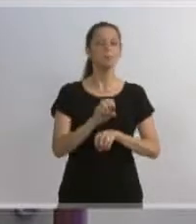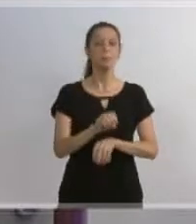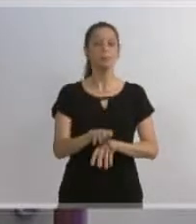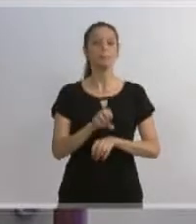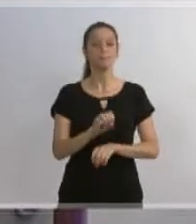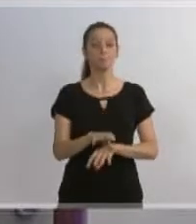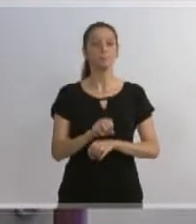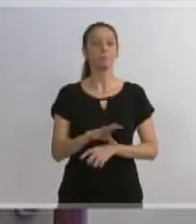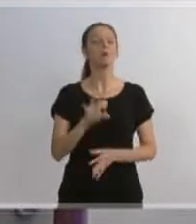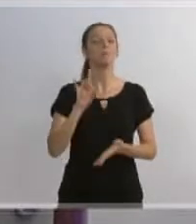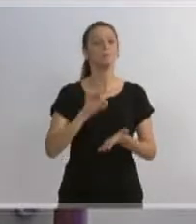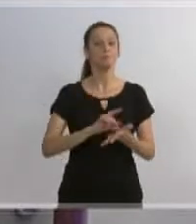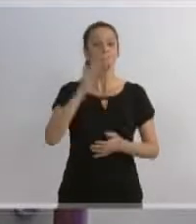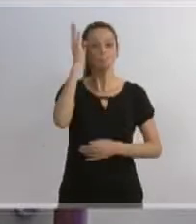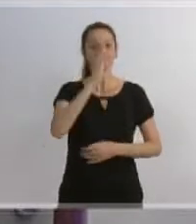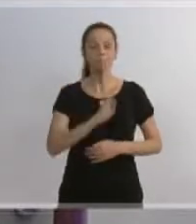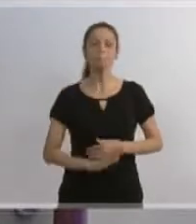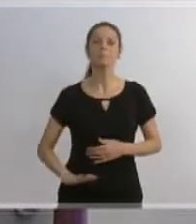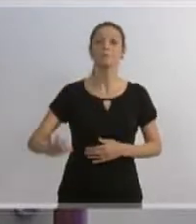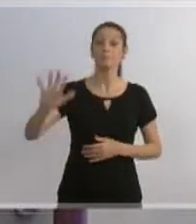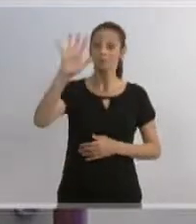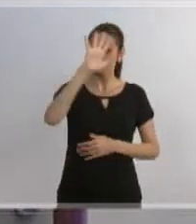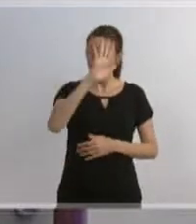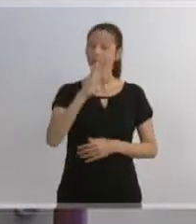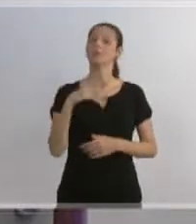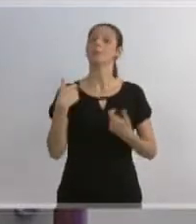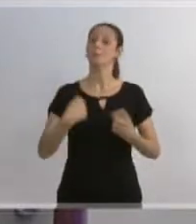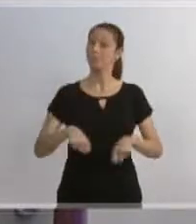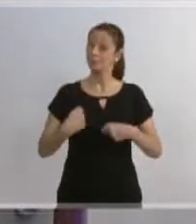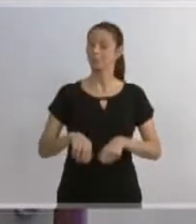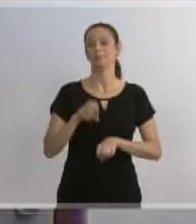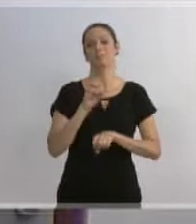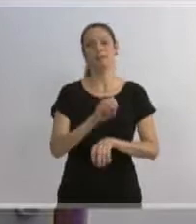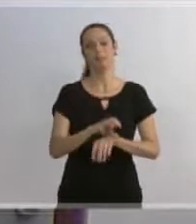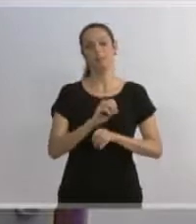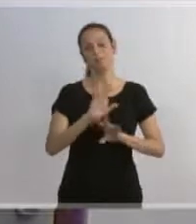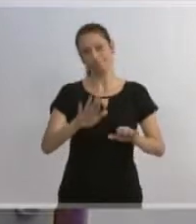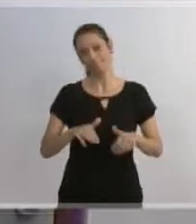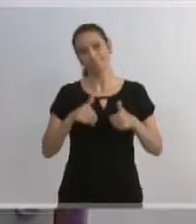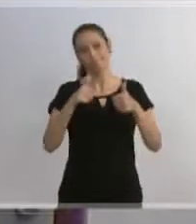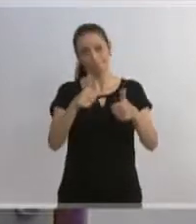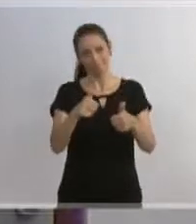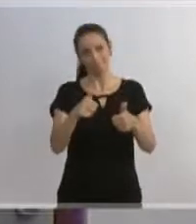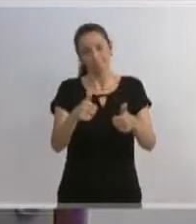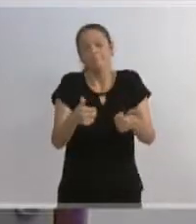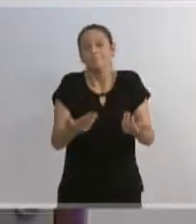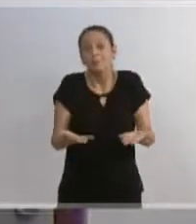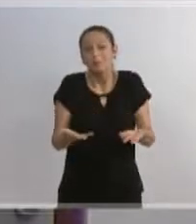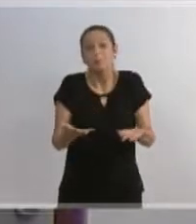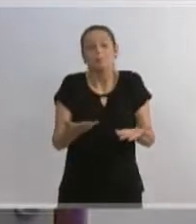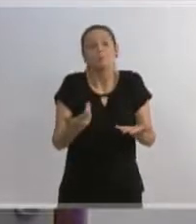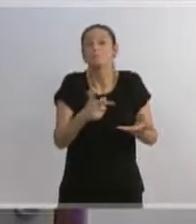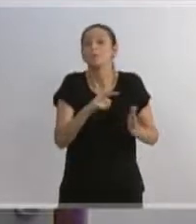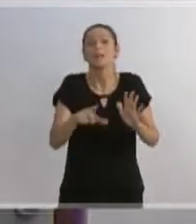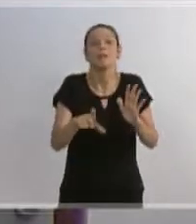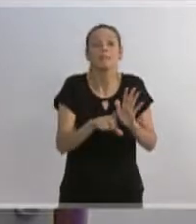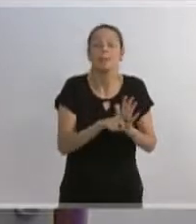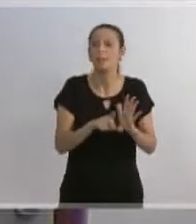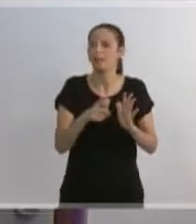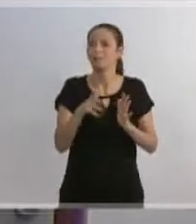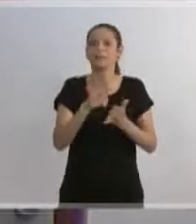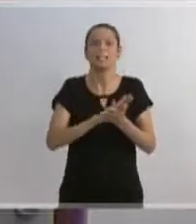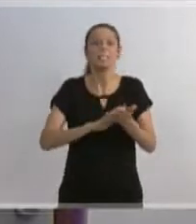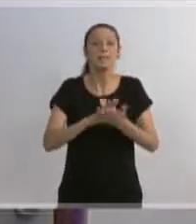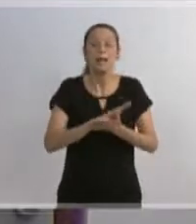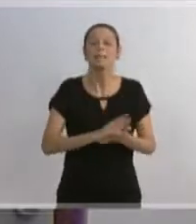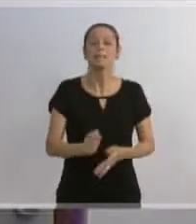deixar Brasil, país, sem educação, não é nada. Né? Não existe país, não existe lei, não existe nada sem educação.